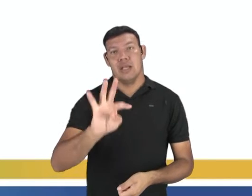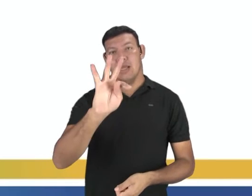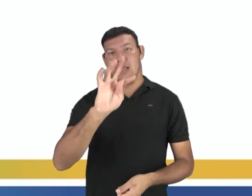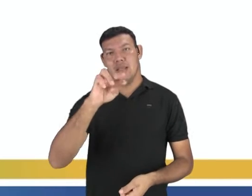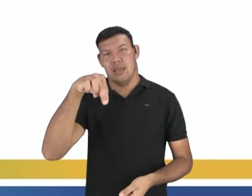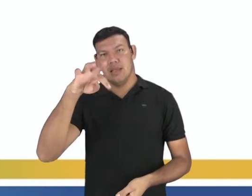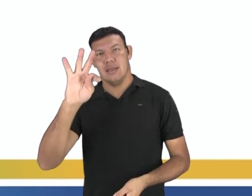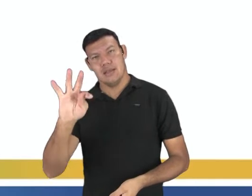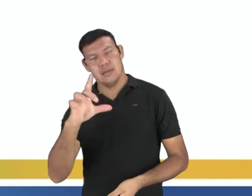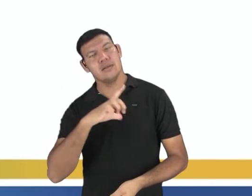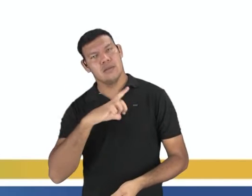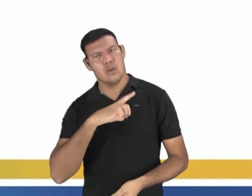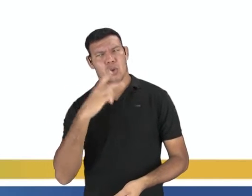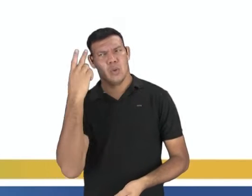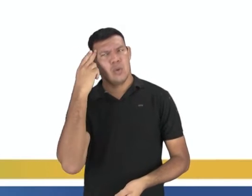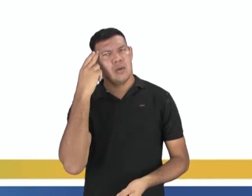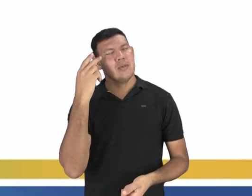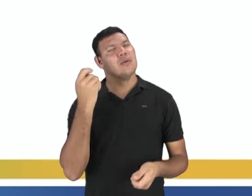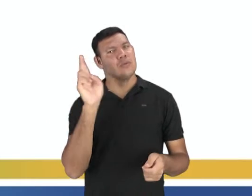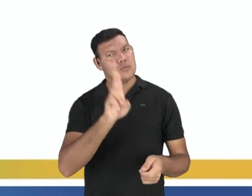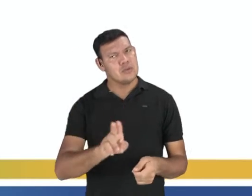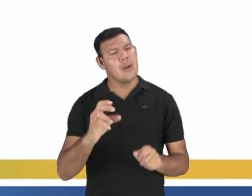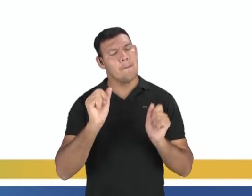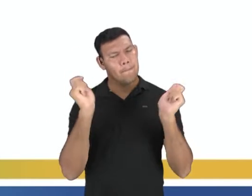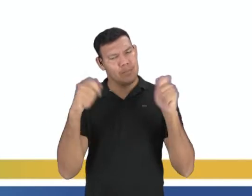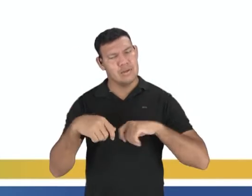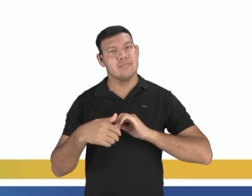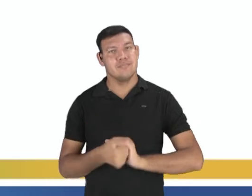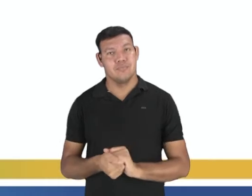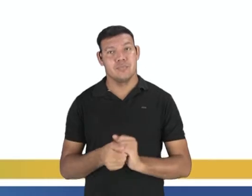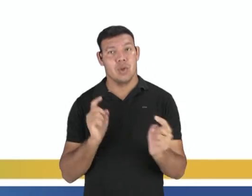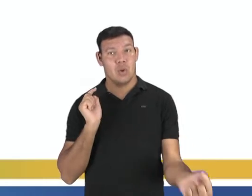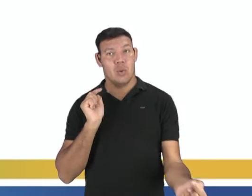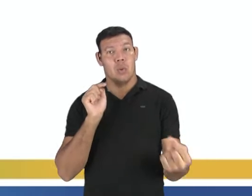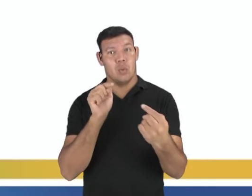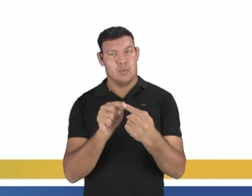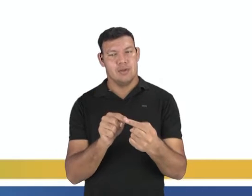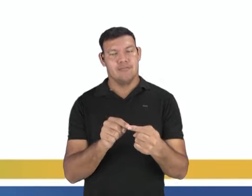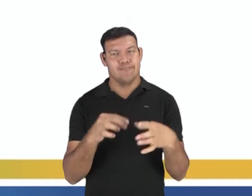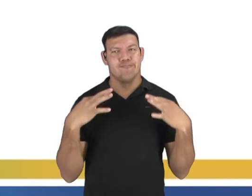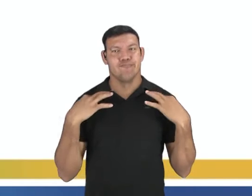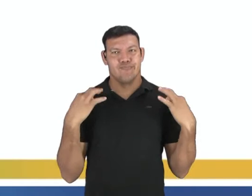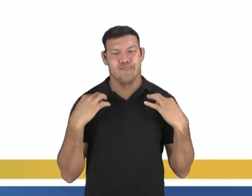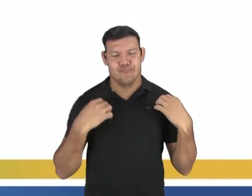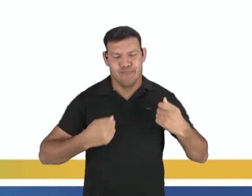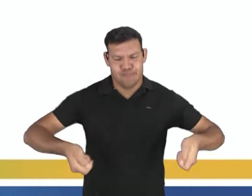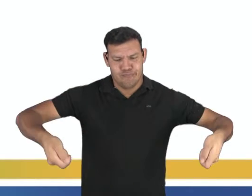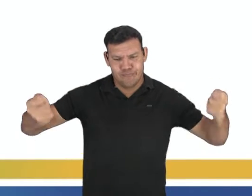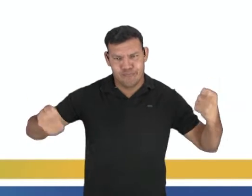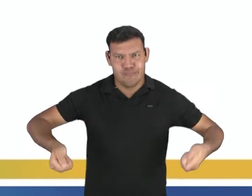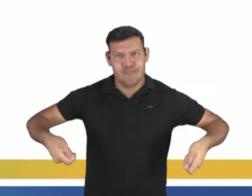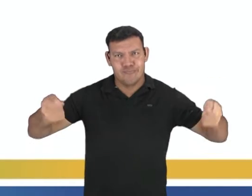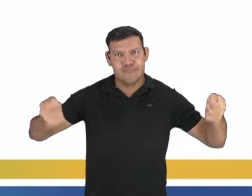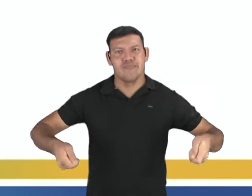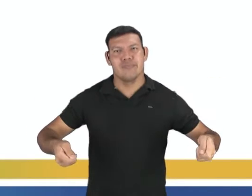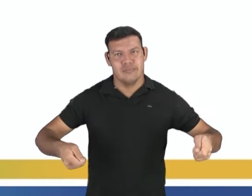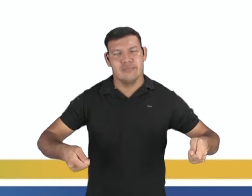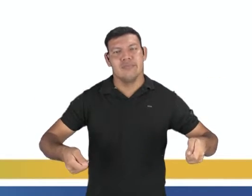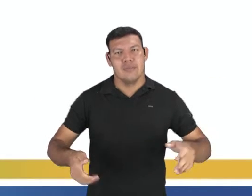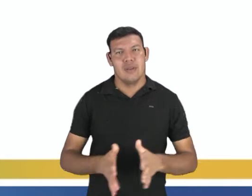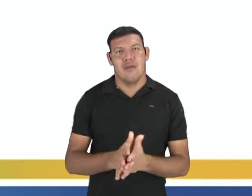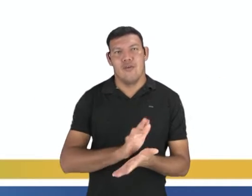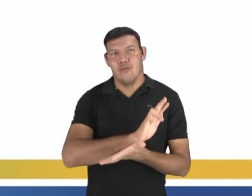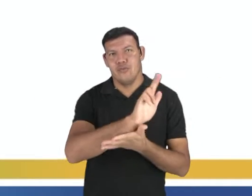muito comum ter em escola, e praticar. E o objetivo do lençol ball, você pega um pano grande ou um lençol mesmo, pega